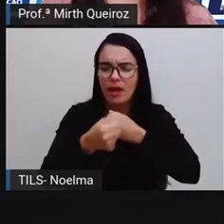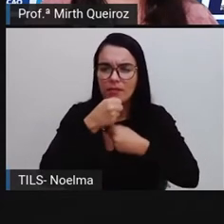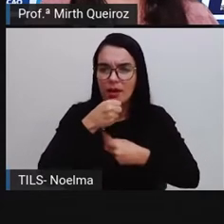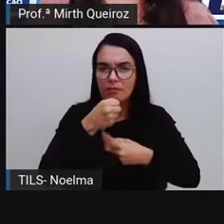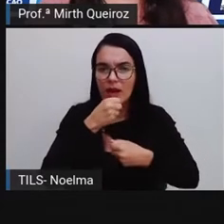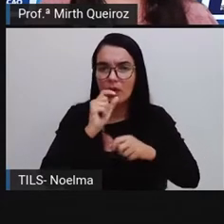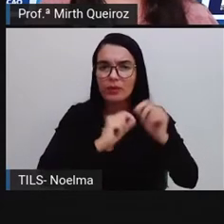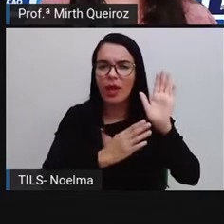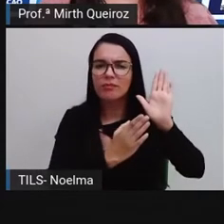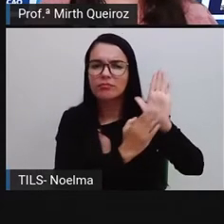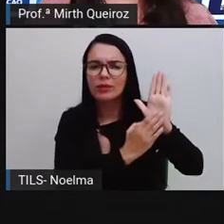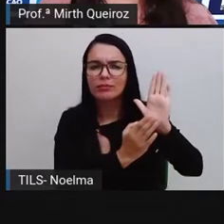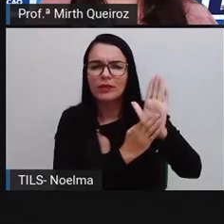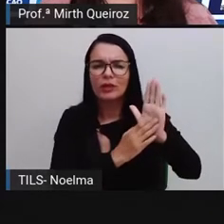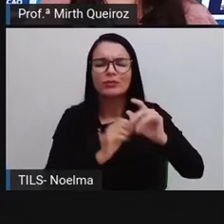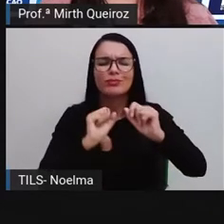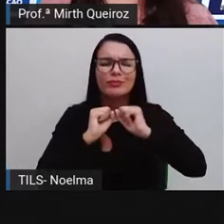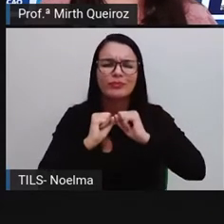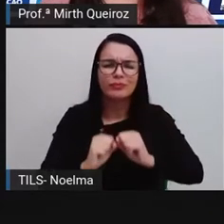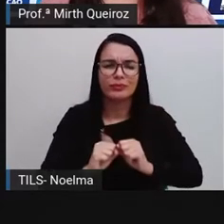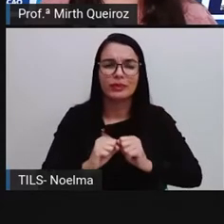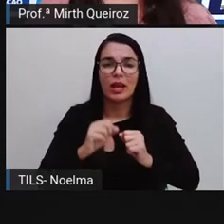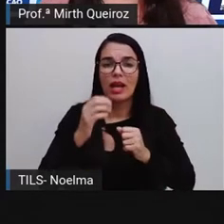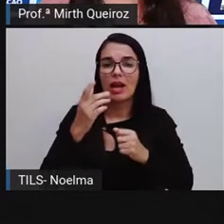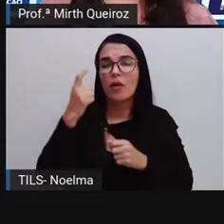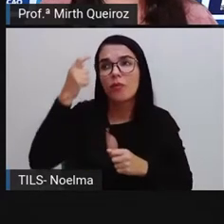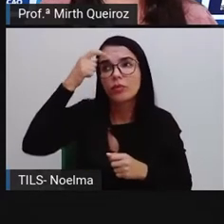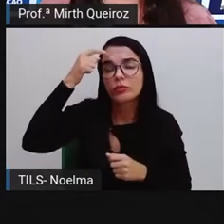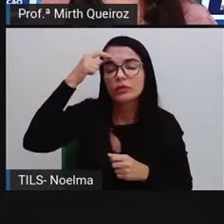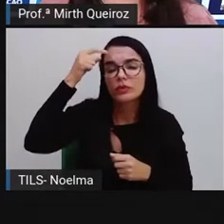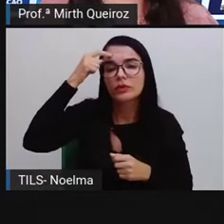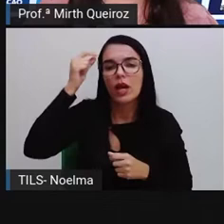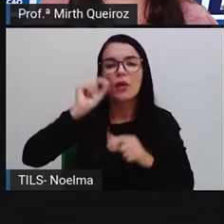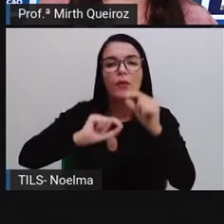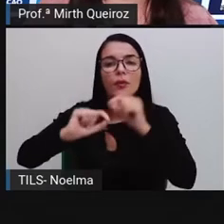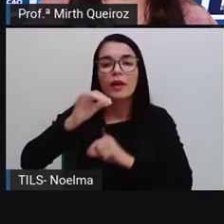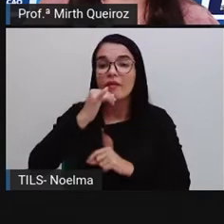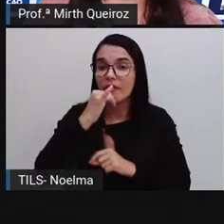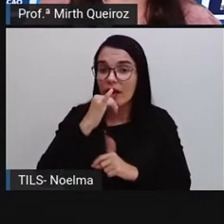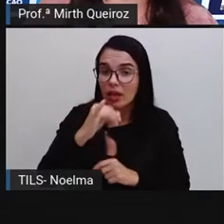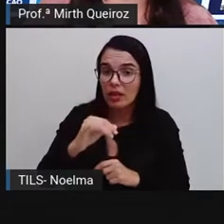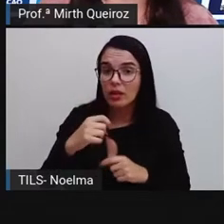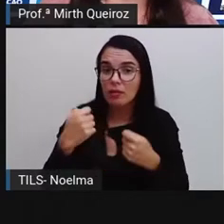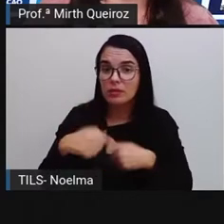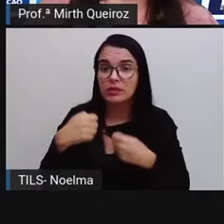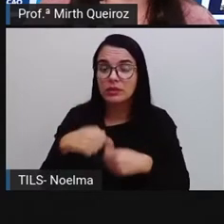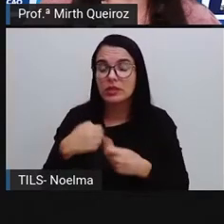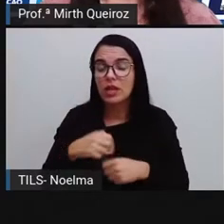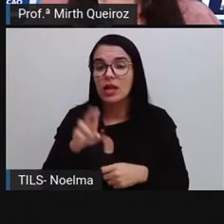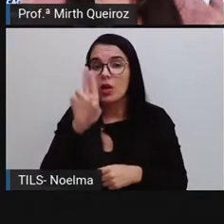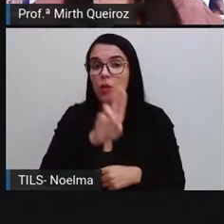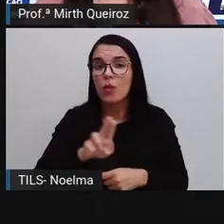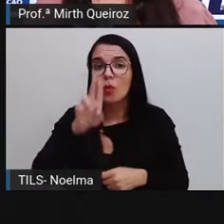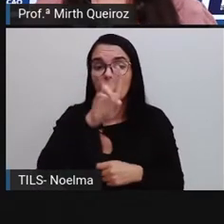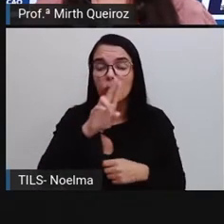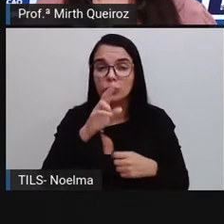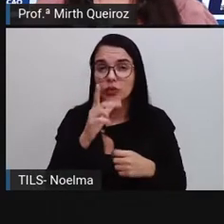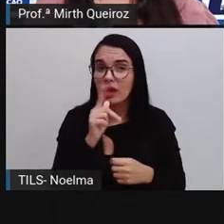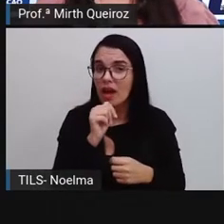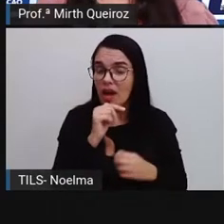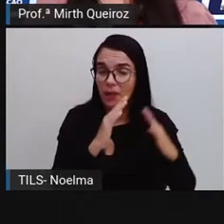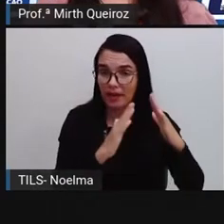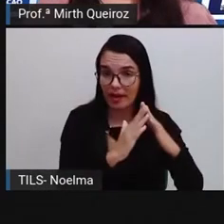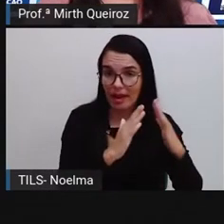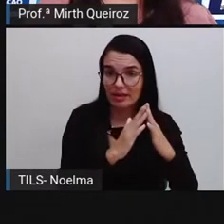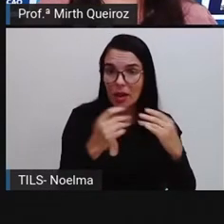conscientização afirmando que o consumo doméstico de água é muito elevada que nós precisamos adotar algumas medidas para que a gente